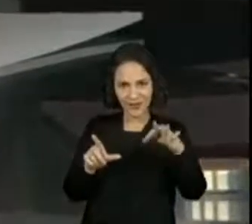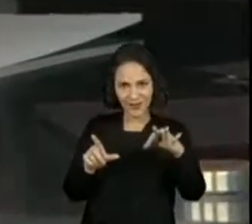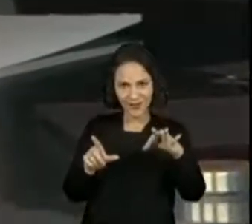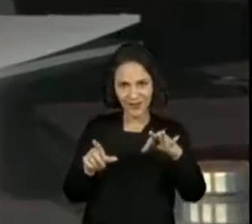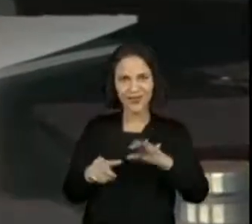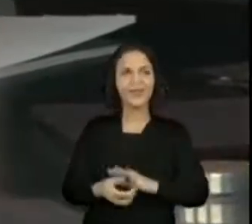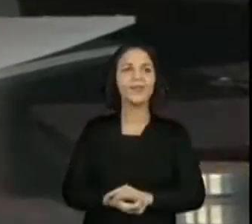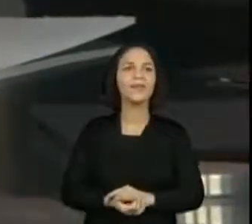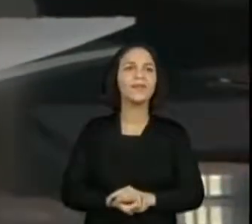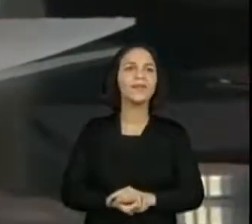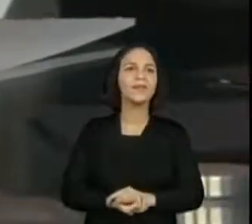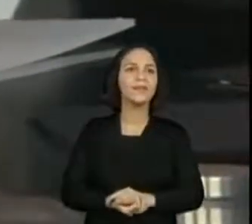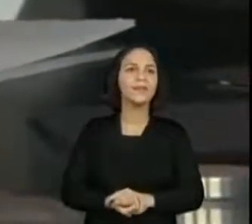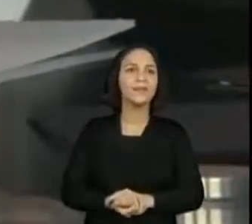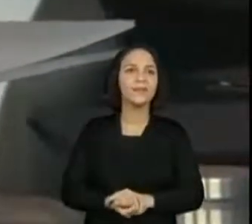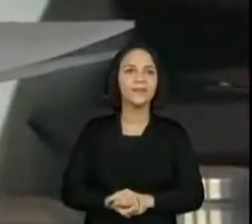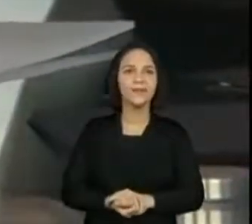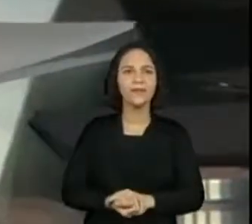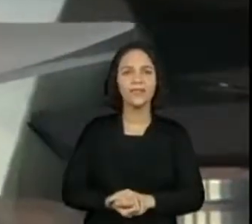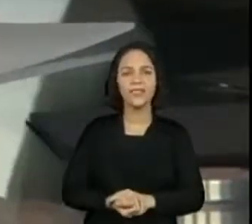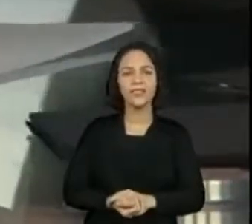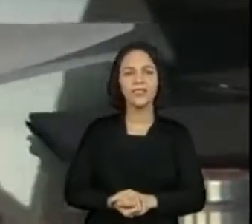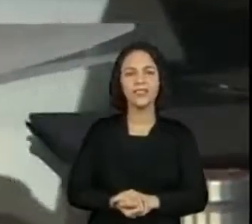Então, temos aqui.